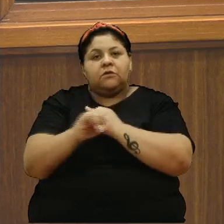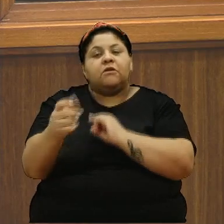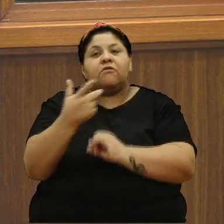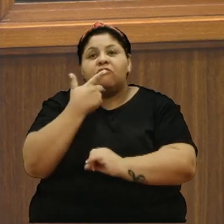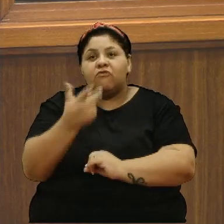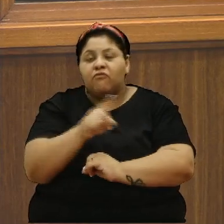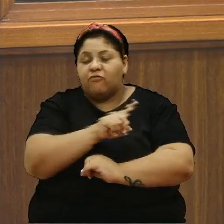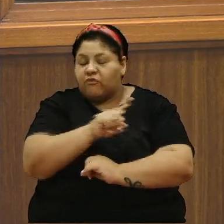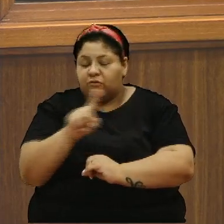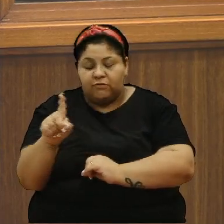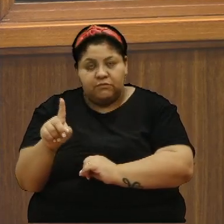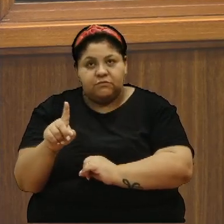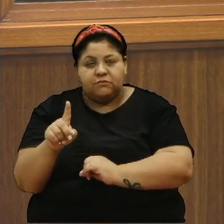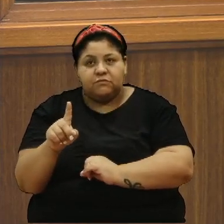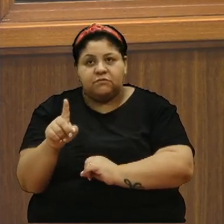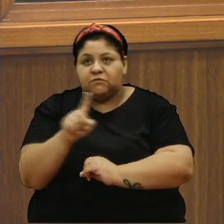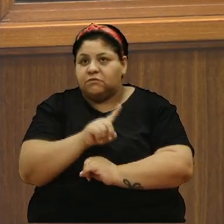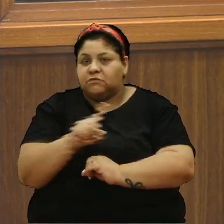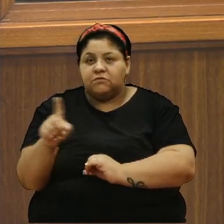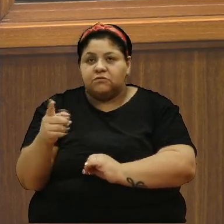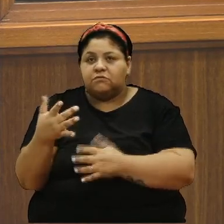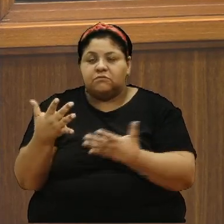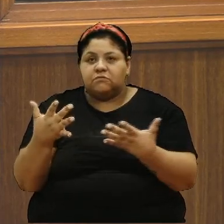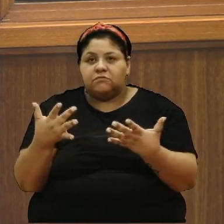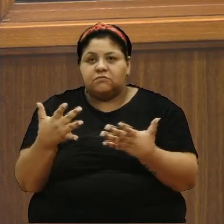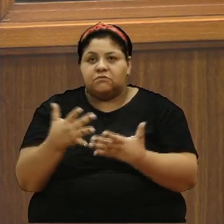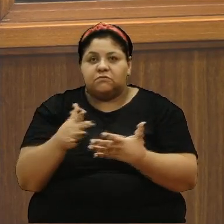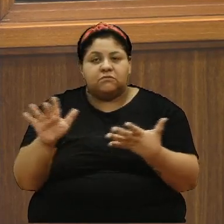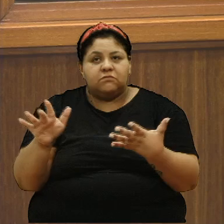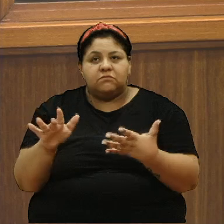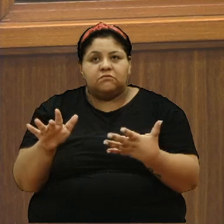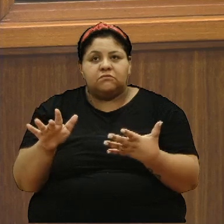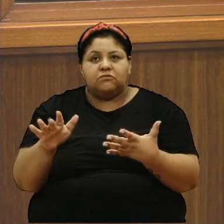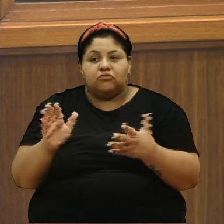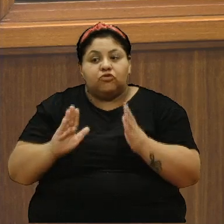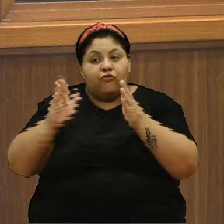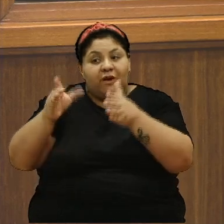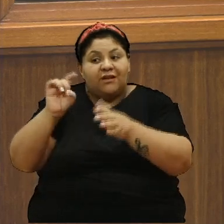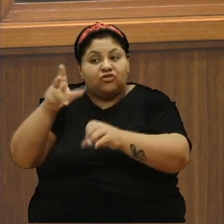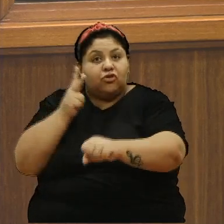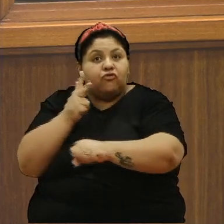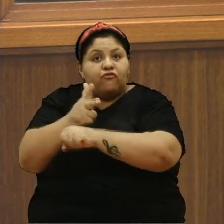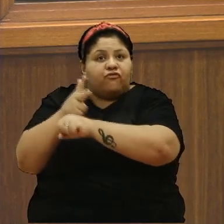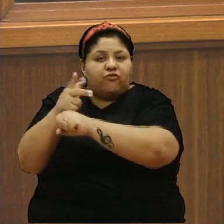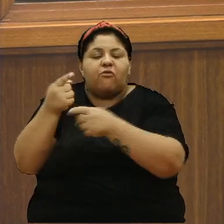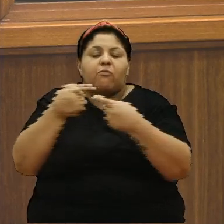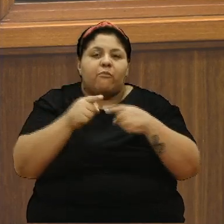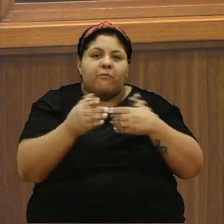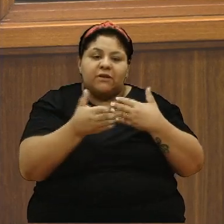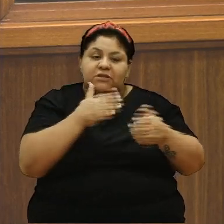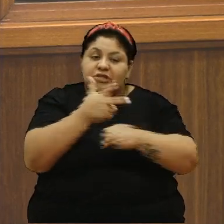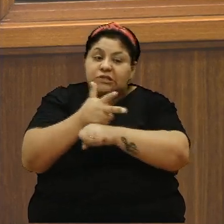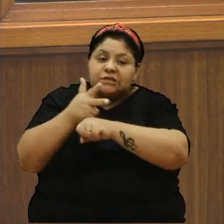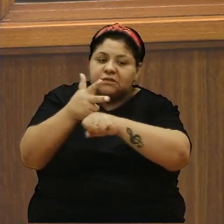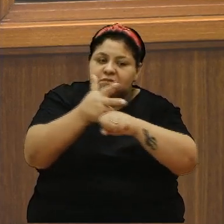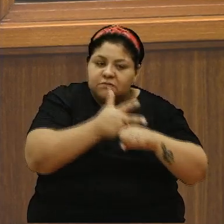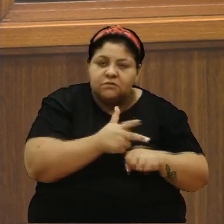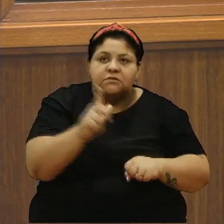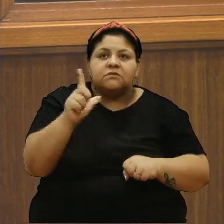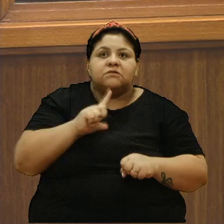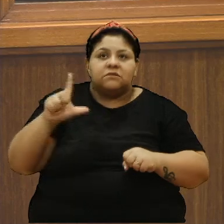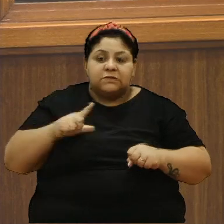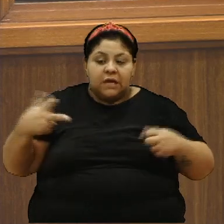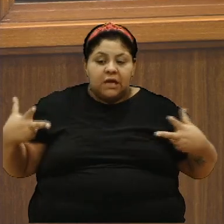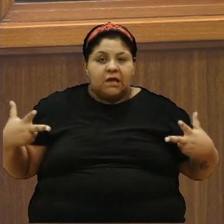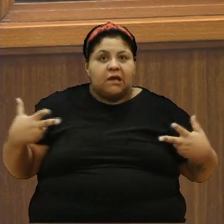não estou me detendo a este caso em si, mas qualquer vídeo, às vezes eles têm